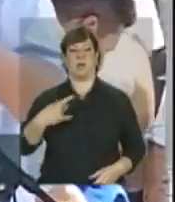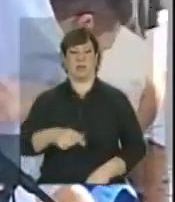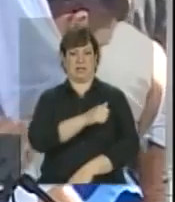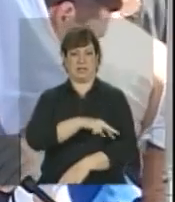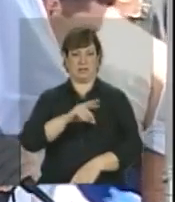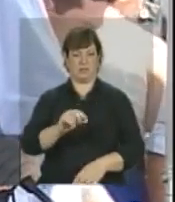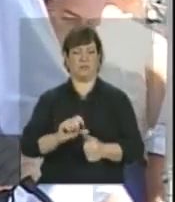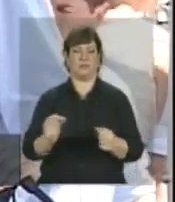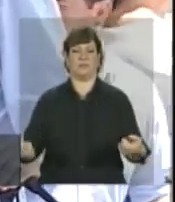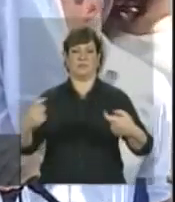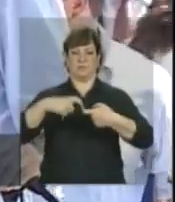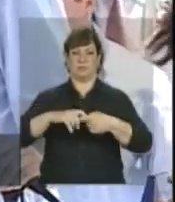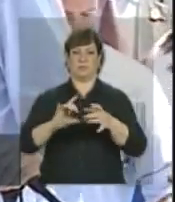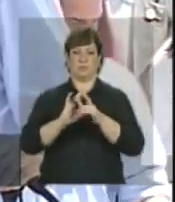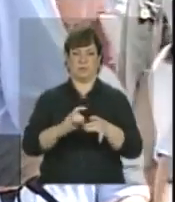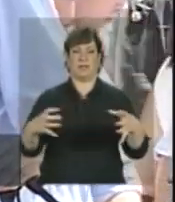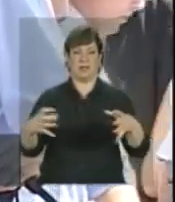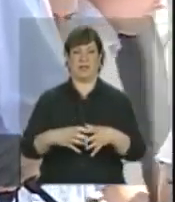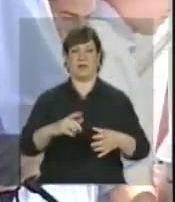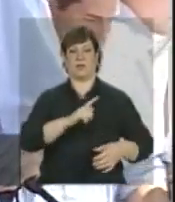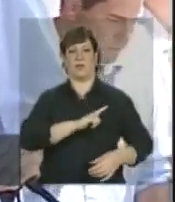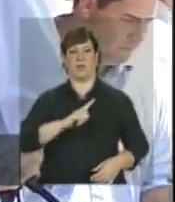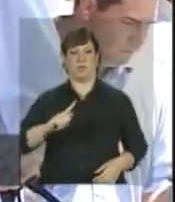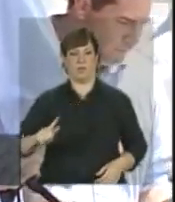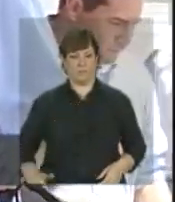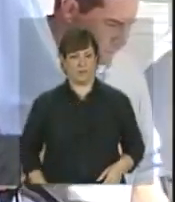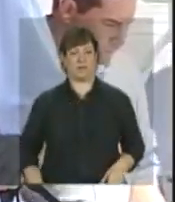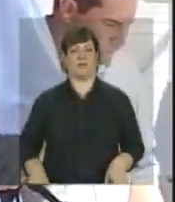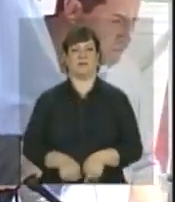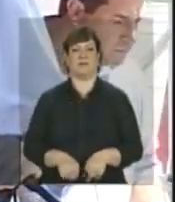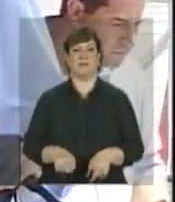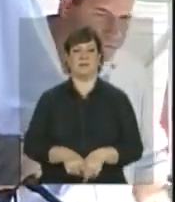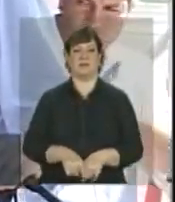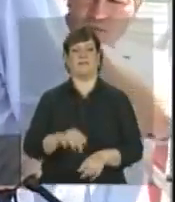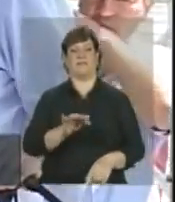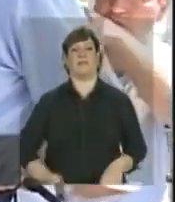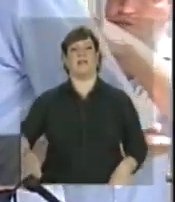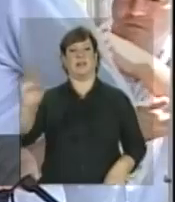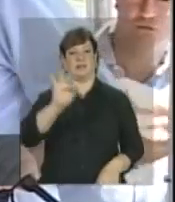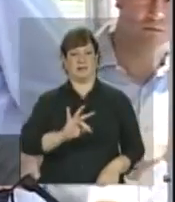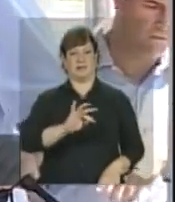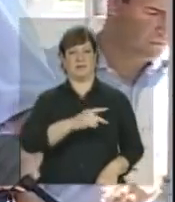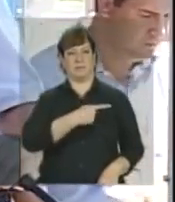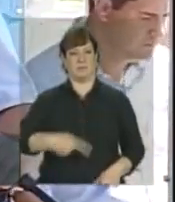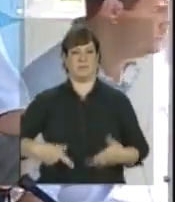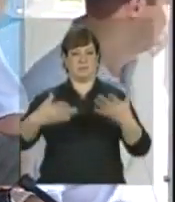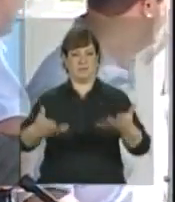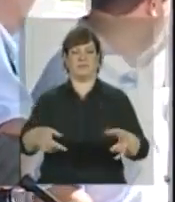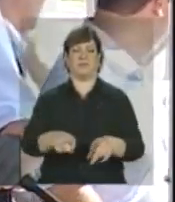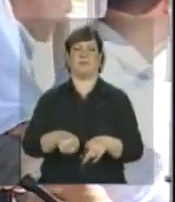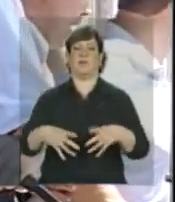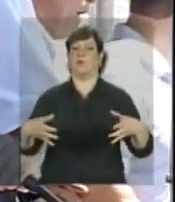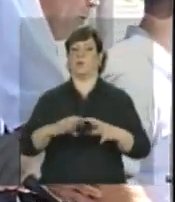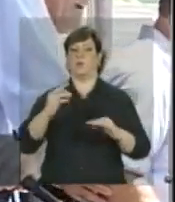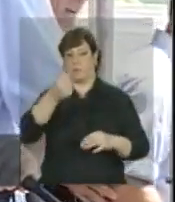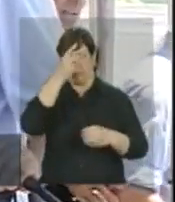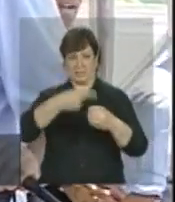empreendida nessa parceria entre os governos municipal, estadual e federal aqui no Rio de Janeiro. Hoje não